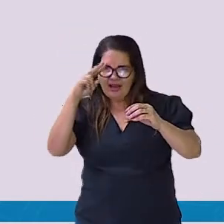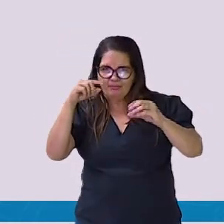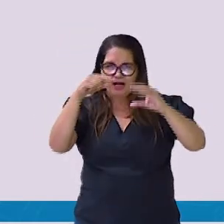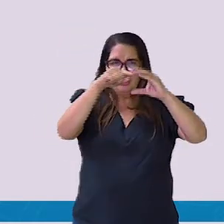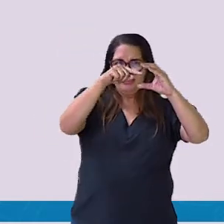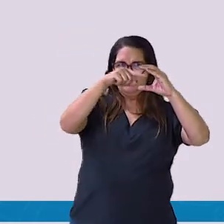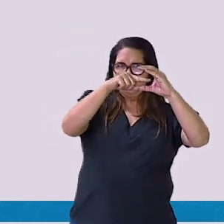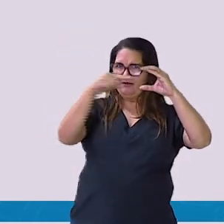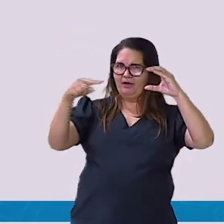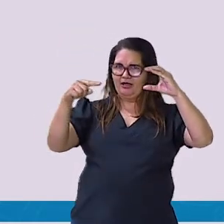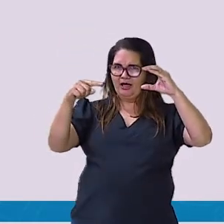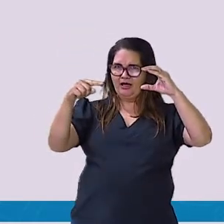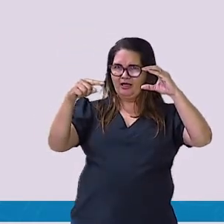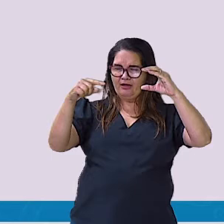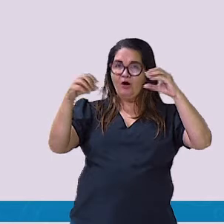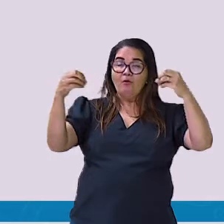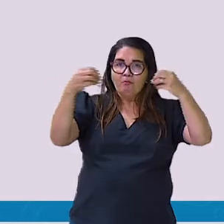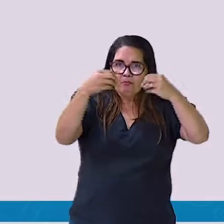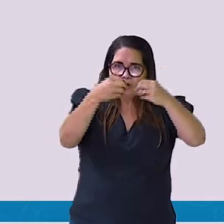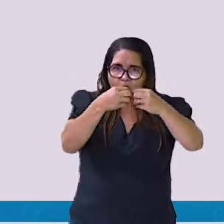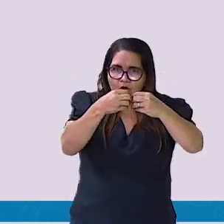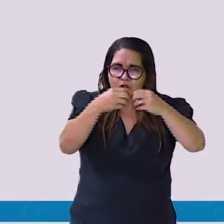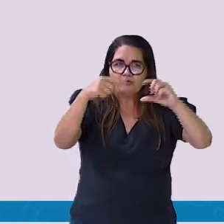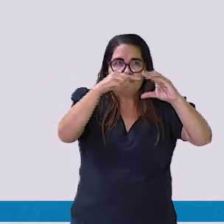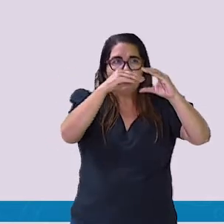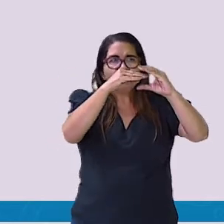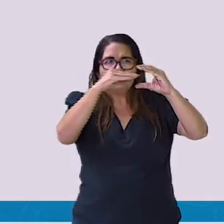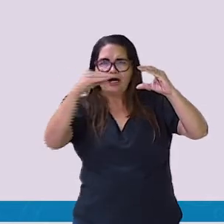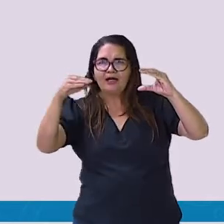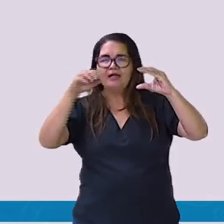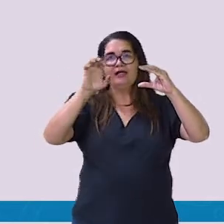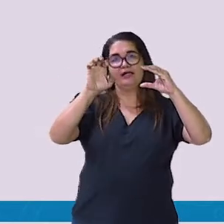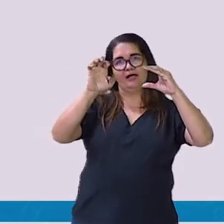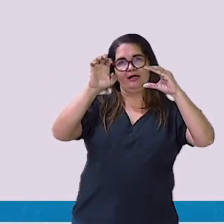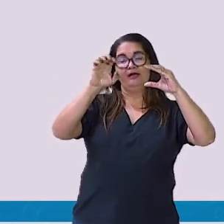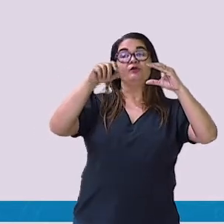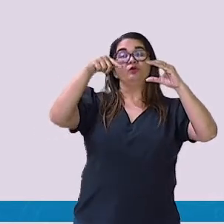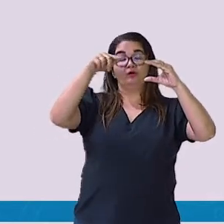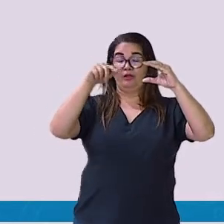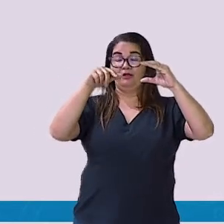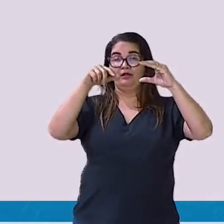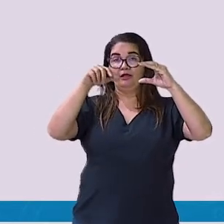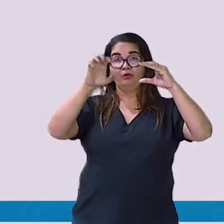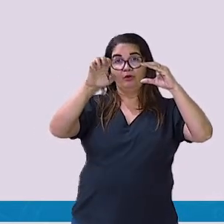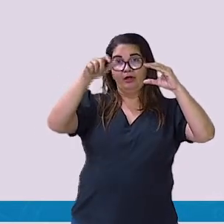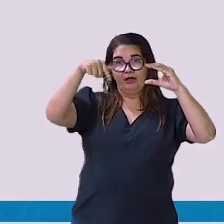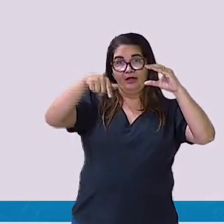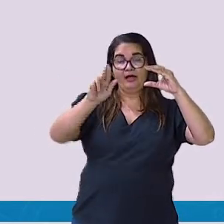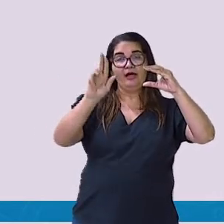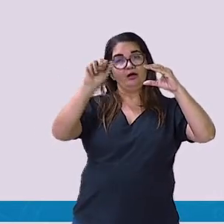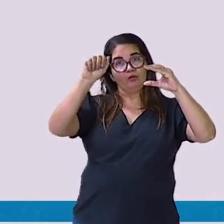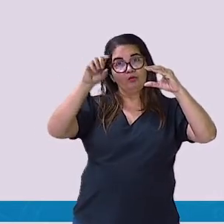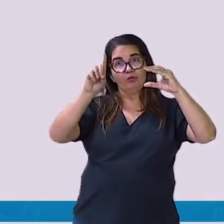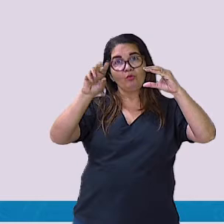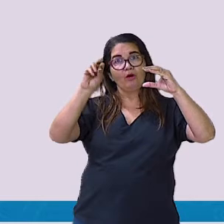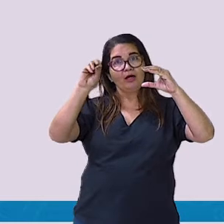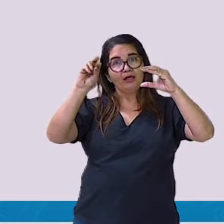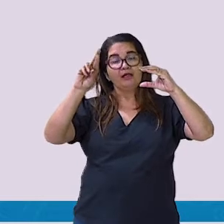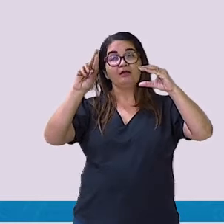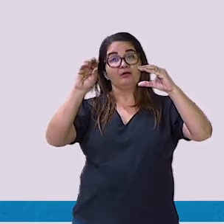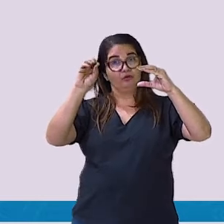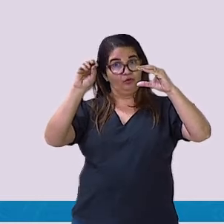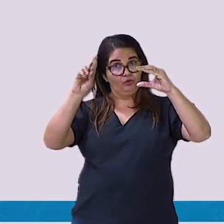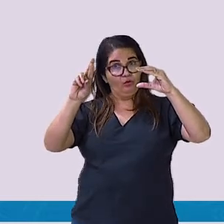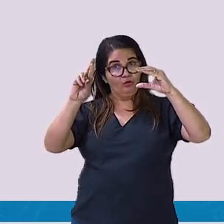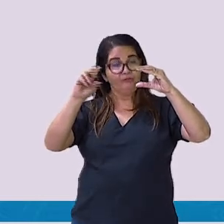próximo da linha do Equador, mais quente. Então ele está onde? Na zona temperada, porém está mais próximo dos trópicos. É